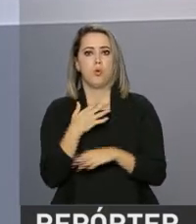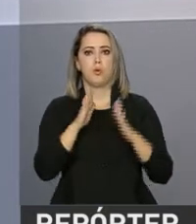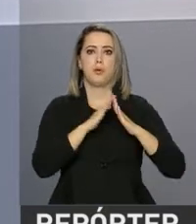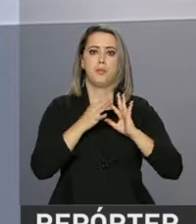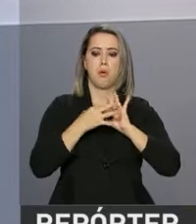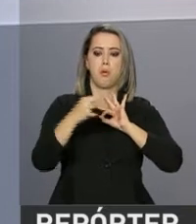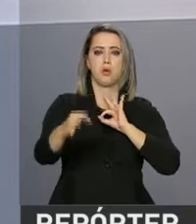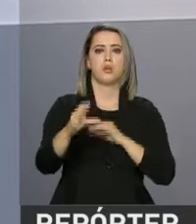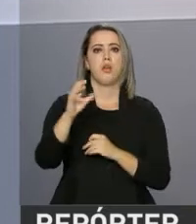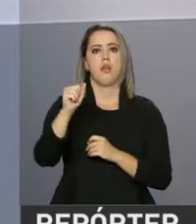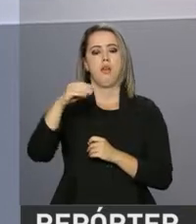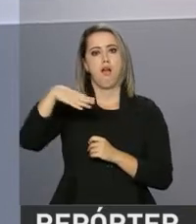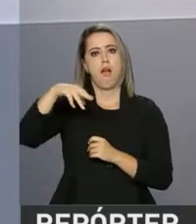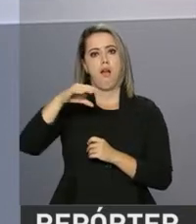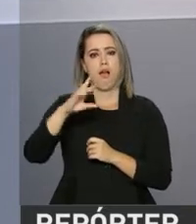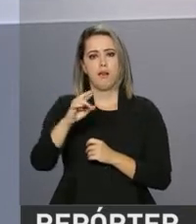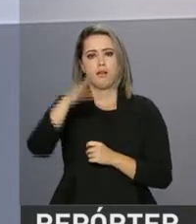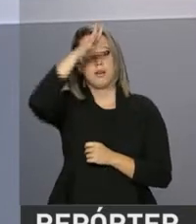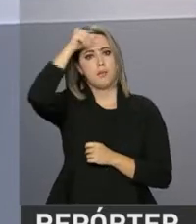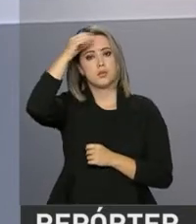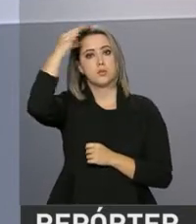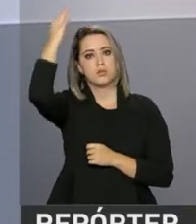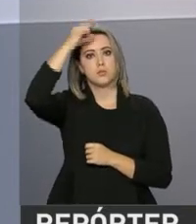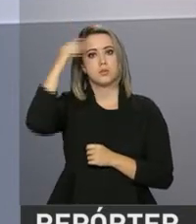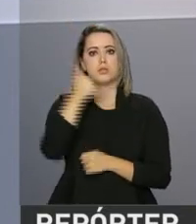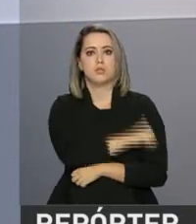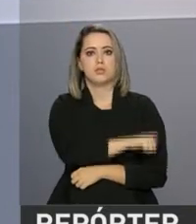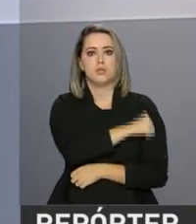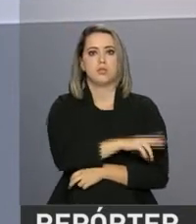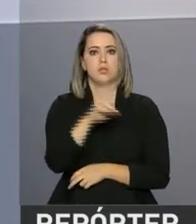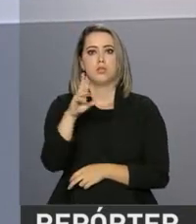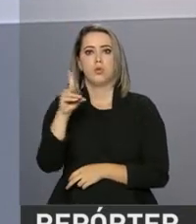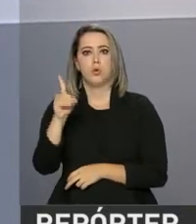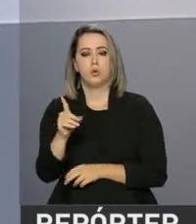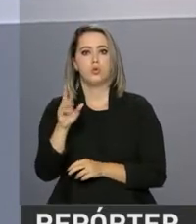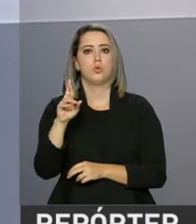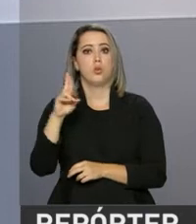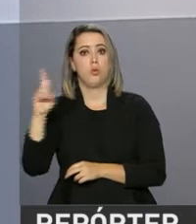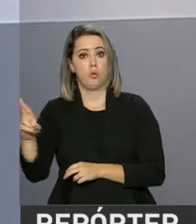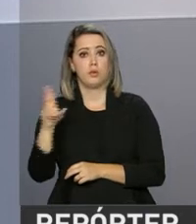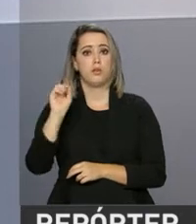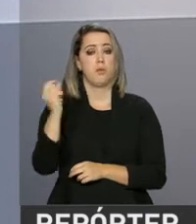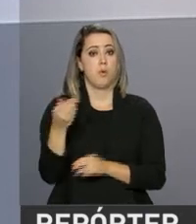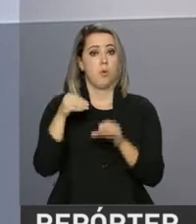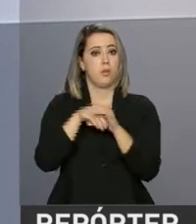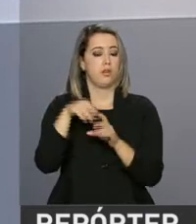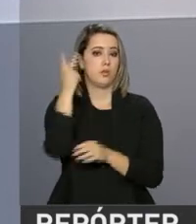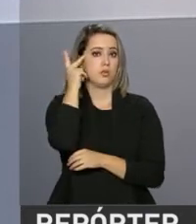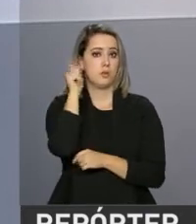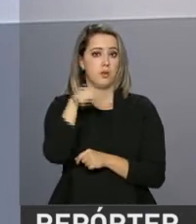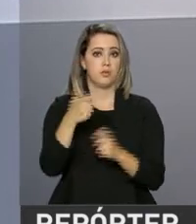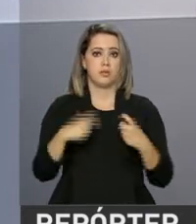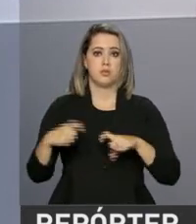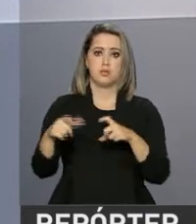moram no acre amazonas espírito santo e rio de janeiro rondônia roraima ou no interior de são paulo nesses locais o